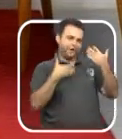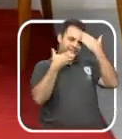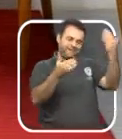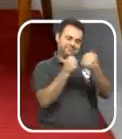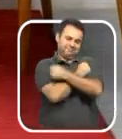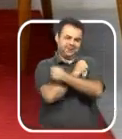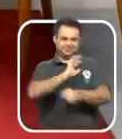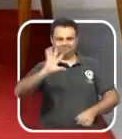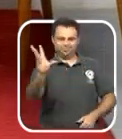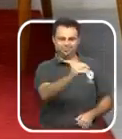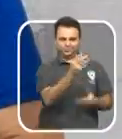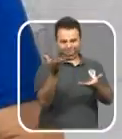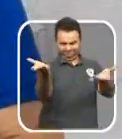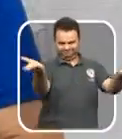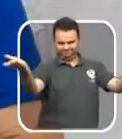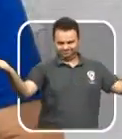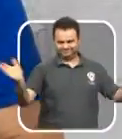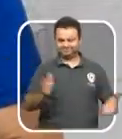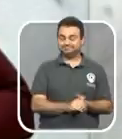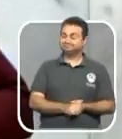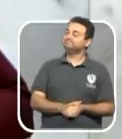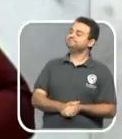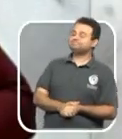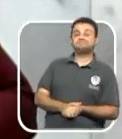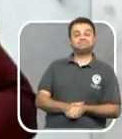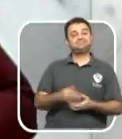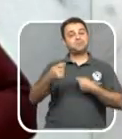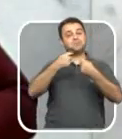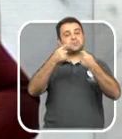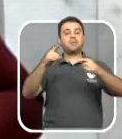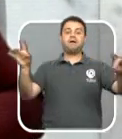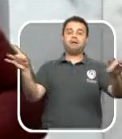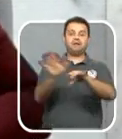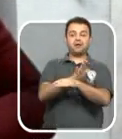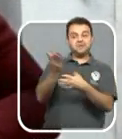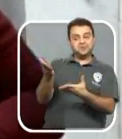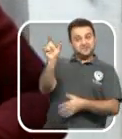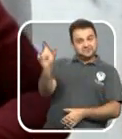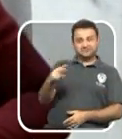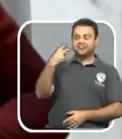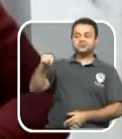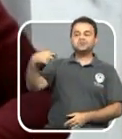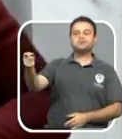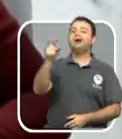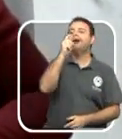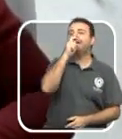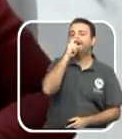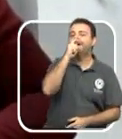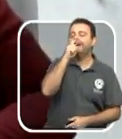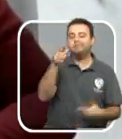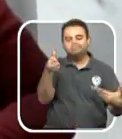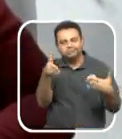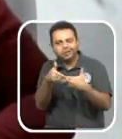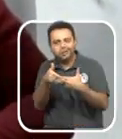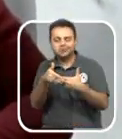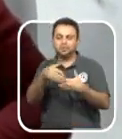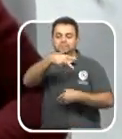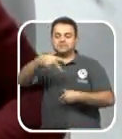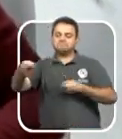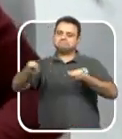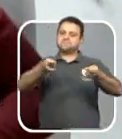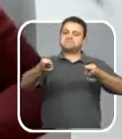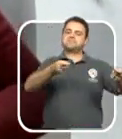por tudo. Eu que agradeço, um abraço a todos. Bom, esse foi o programa Questão de Ordem, com o vereador Pedro Roberto Gomes, que